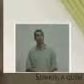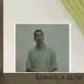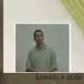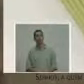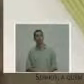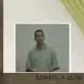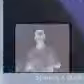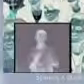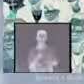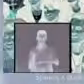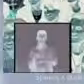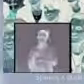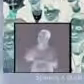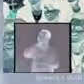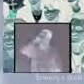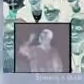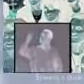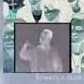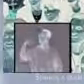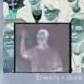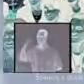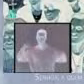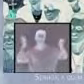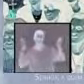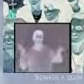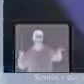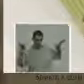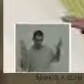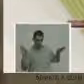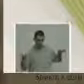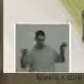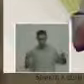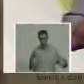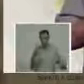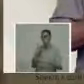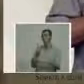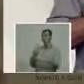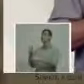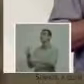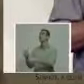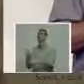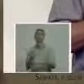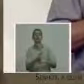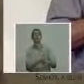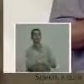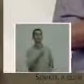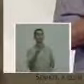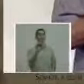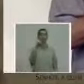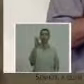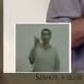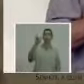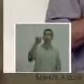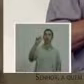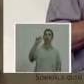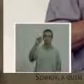na cidade dele. Não sabia, tanto que o anjo teve que ir junto. Mas já sabia que a Sara era assassina. Olha a fama